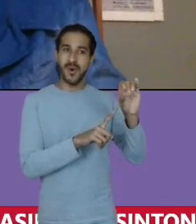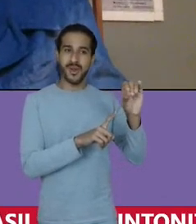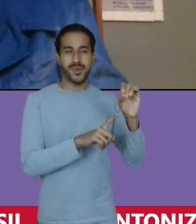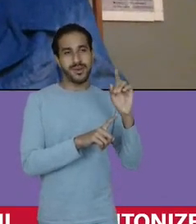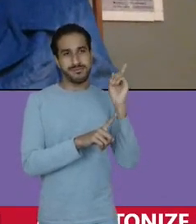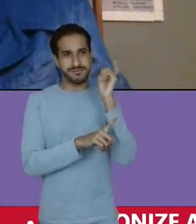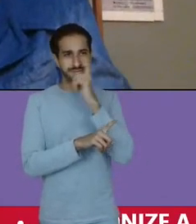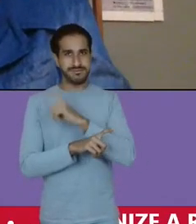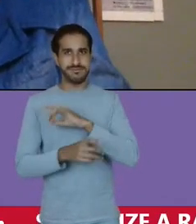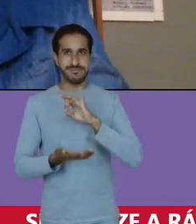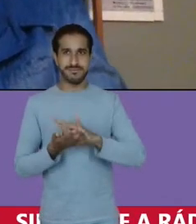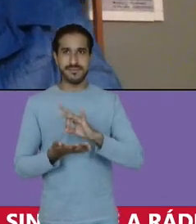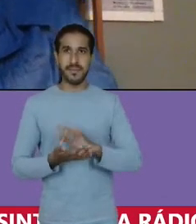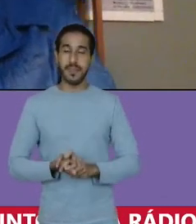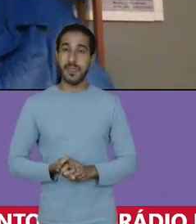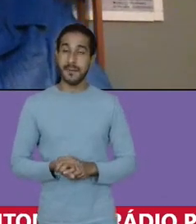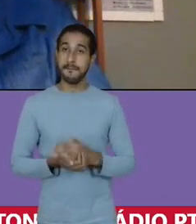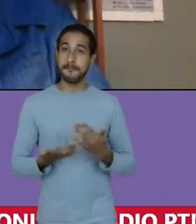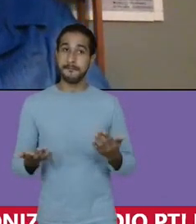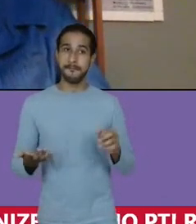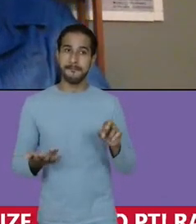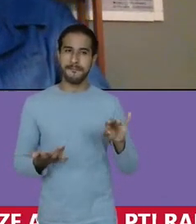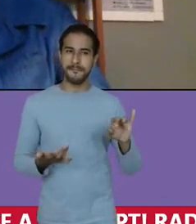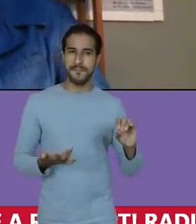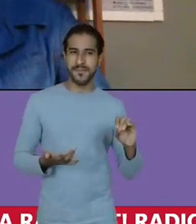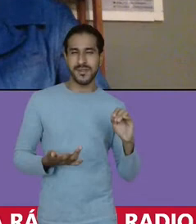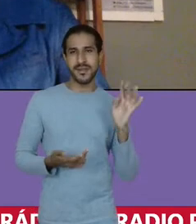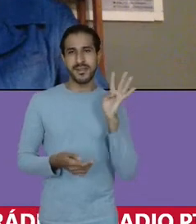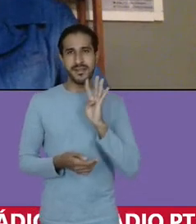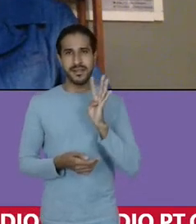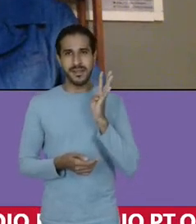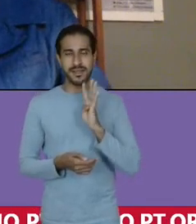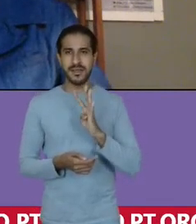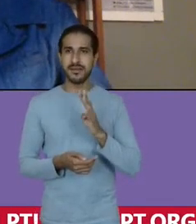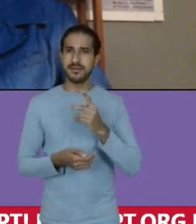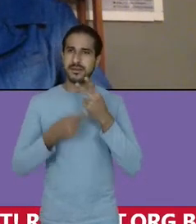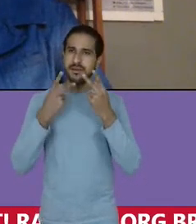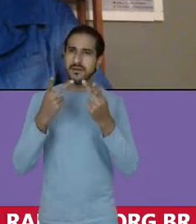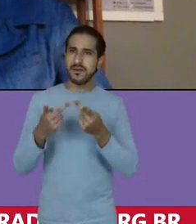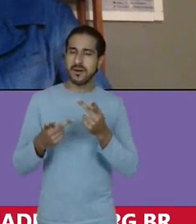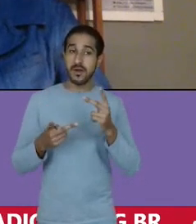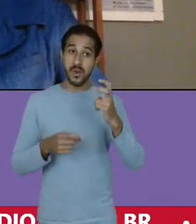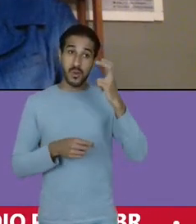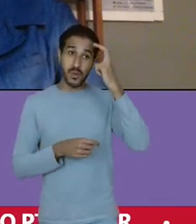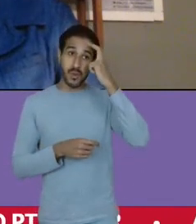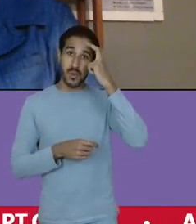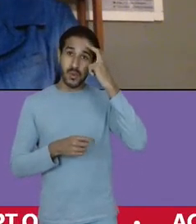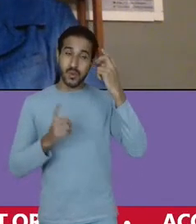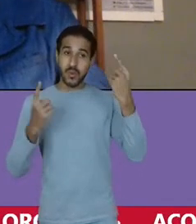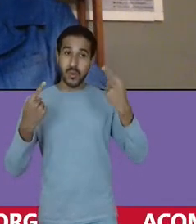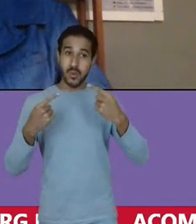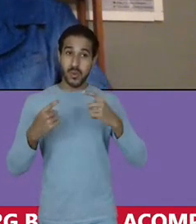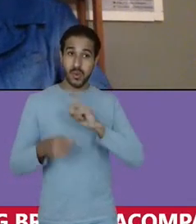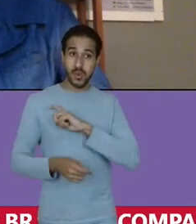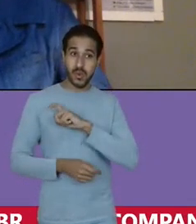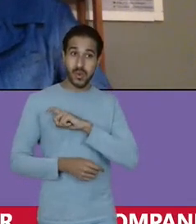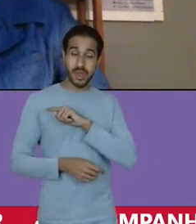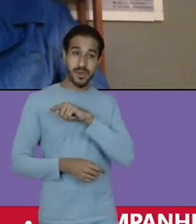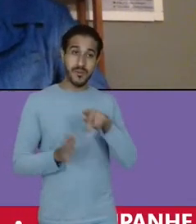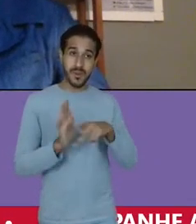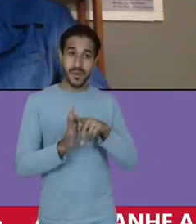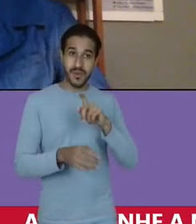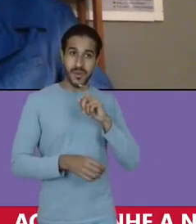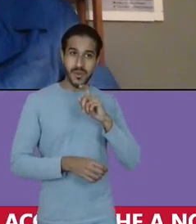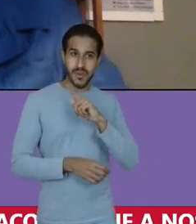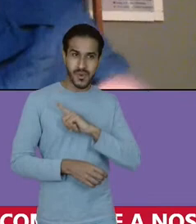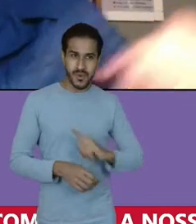jeito. Não, Antônia, muito legal, assim, colocar a cultura é inimigo número um desse governo, e